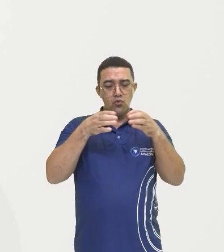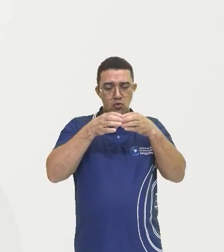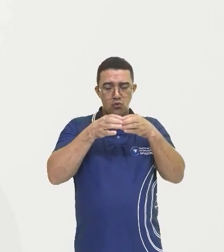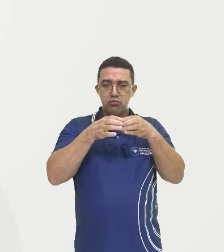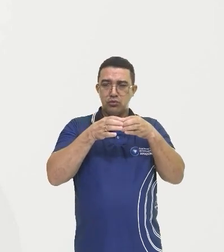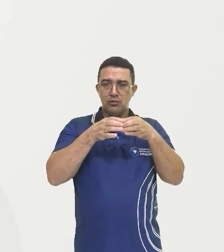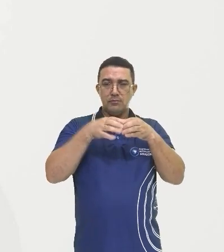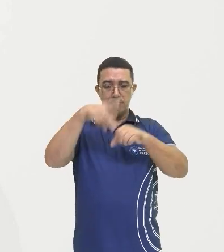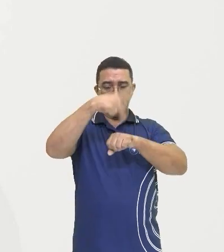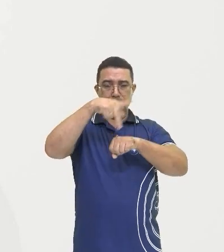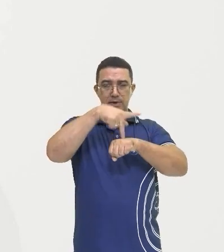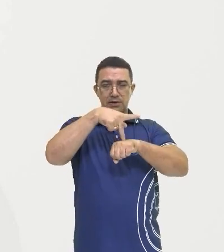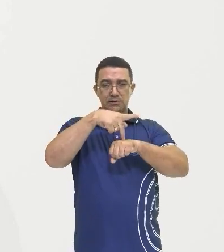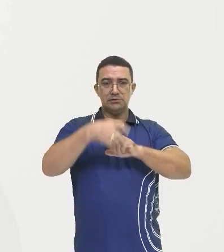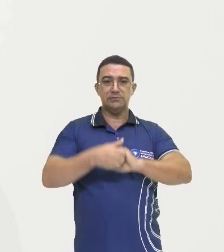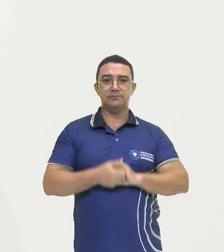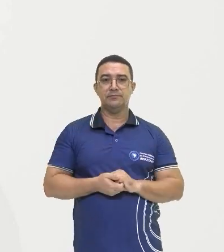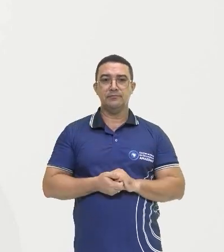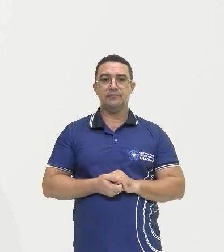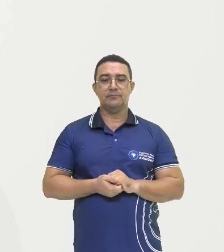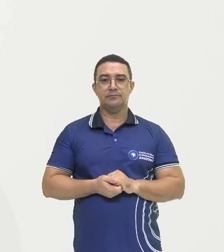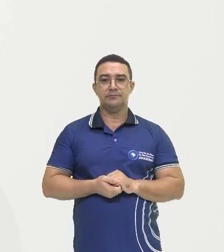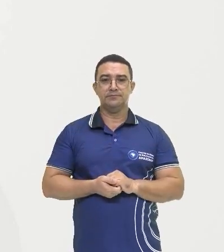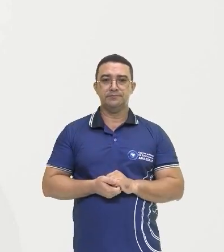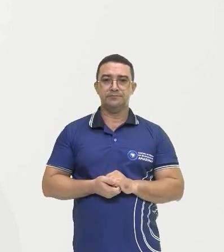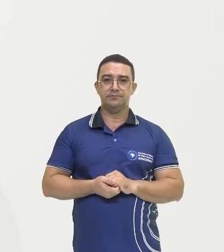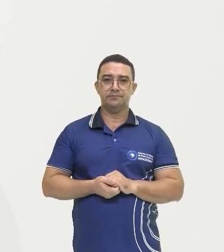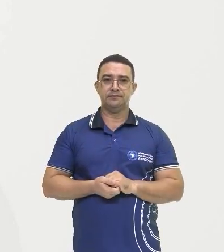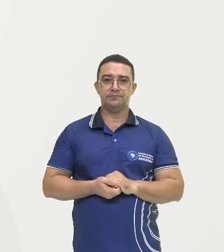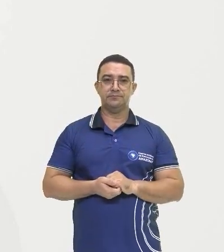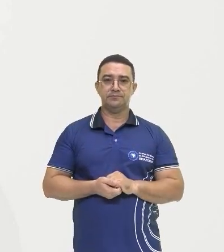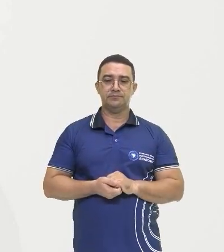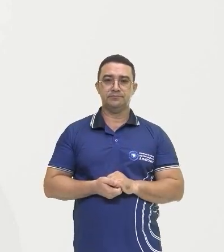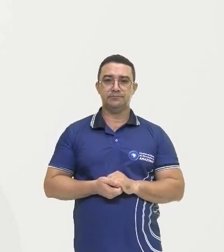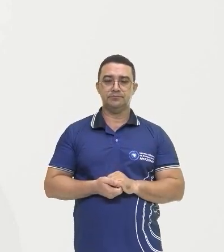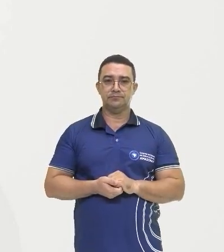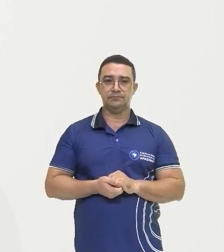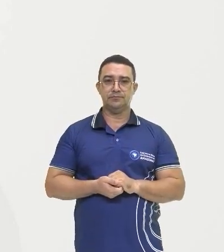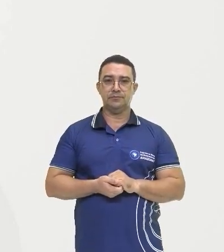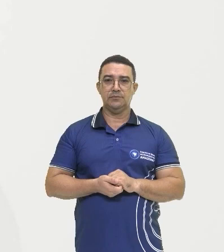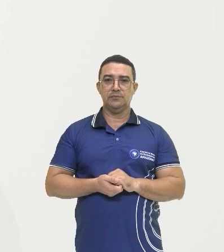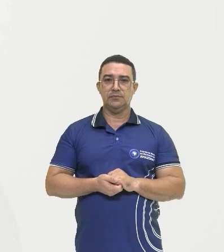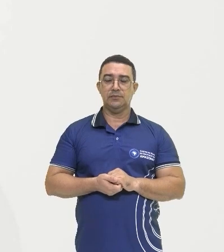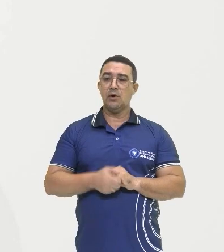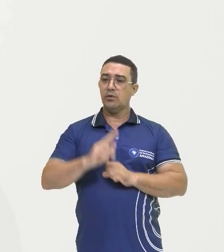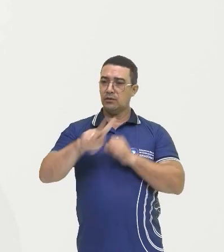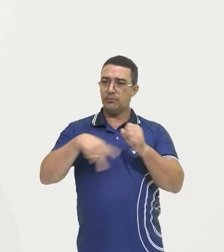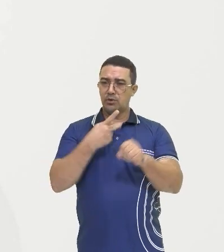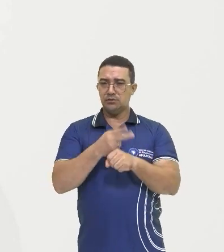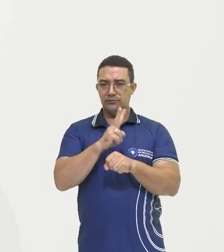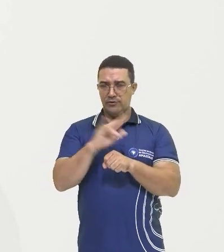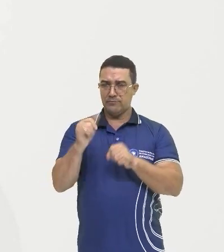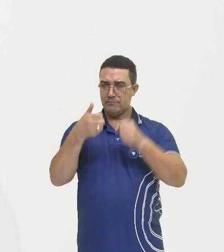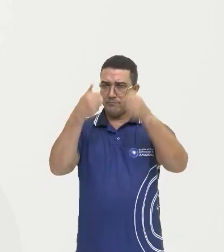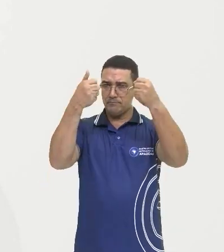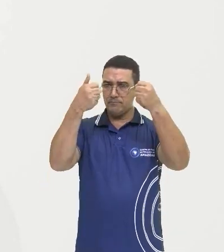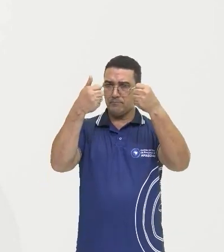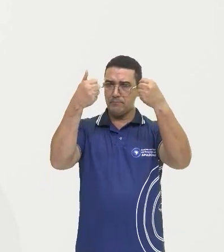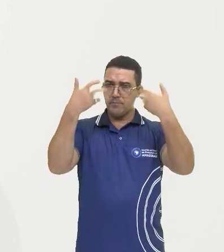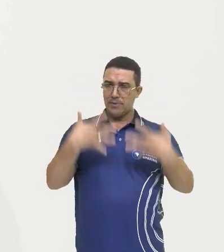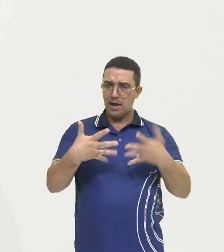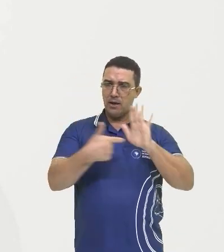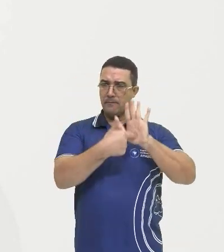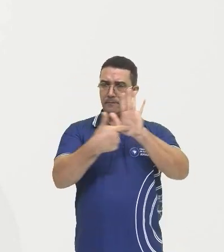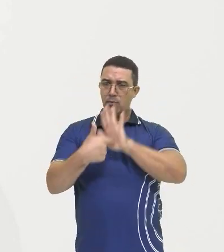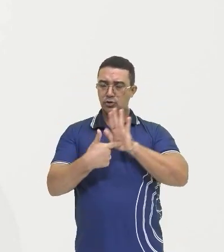pode começar em uma etapa mais adiantada, tá certo? A gente vai caracterizar posteriormente o que é a zona